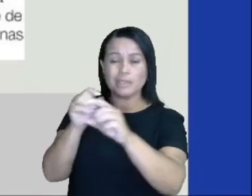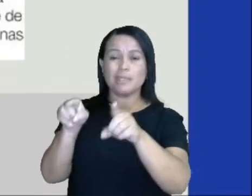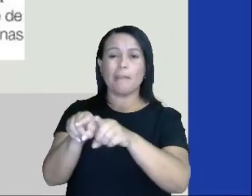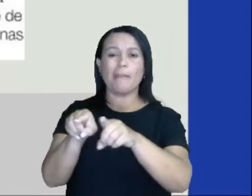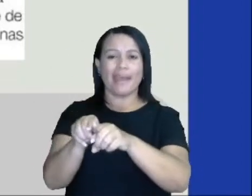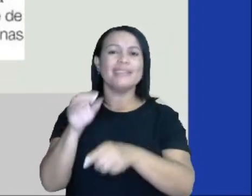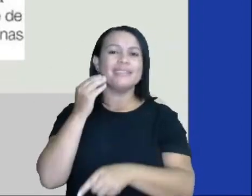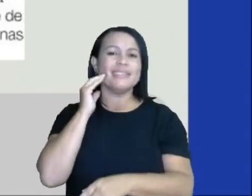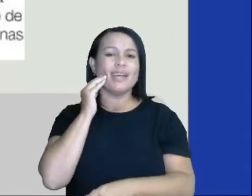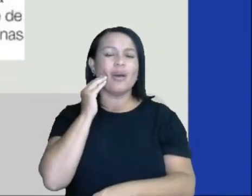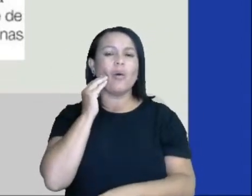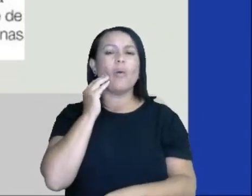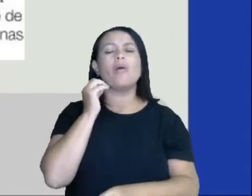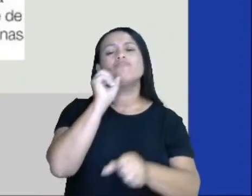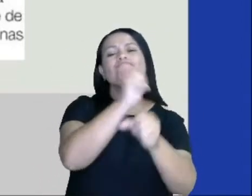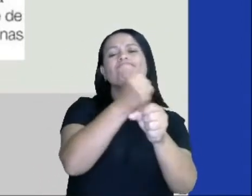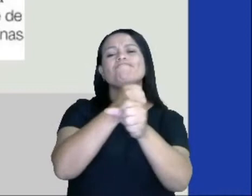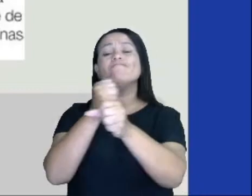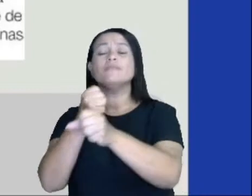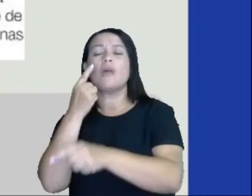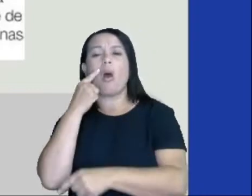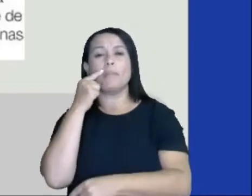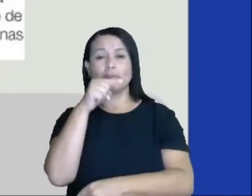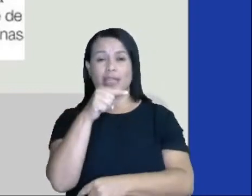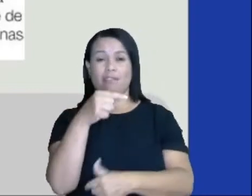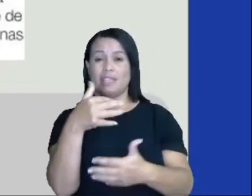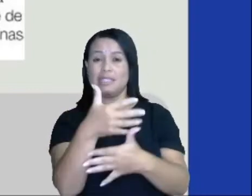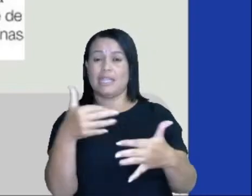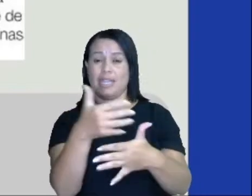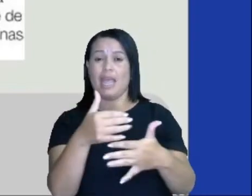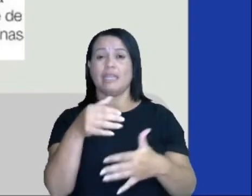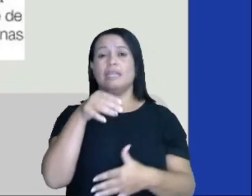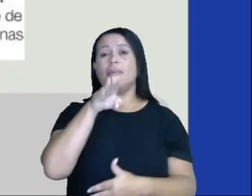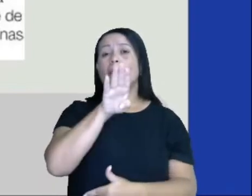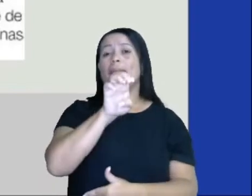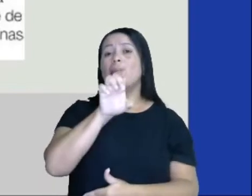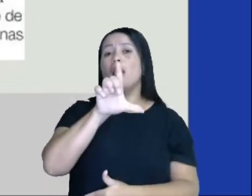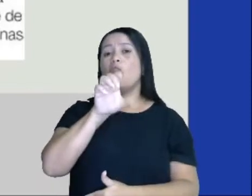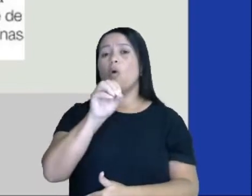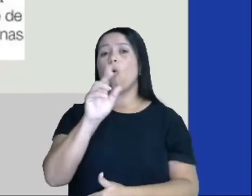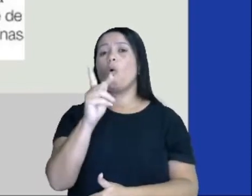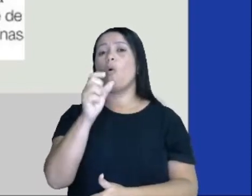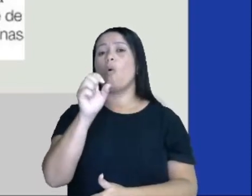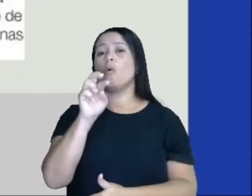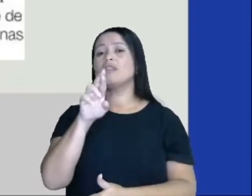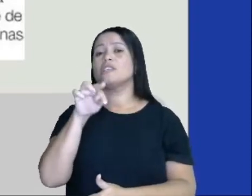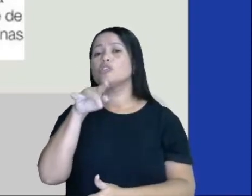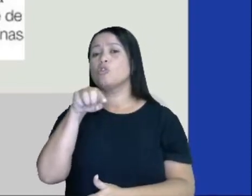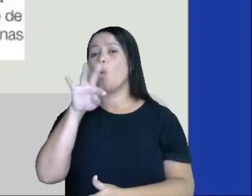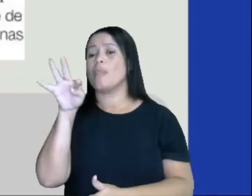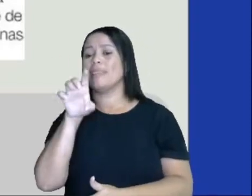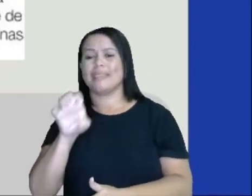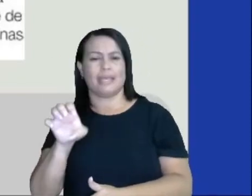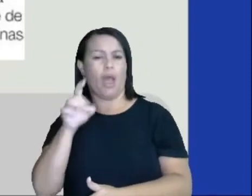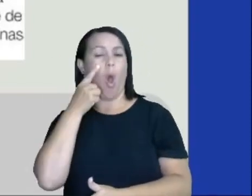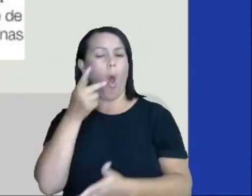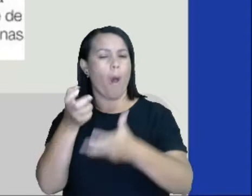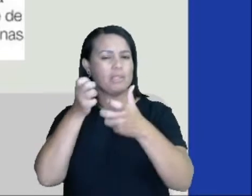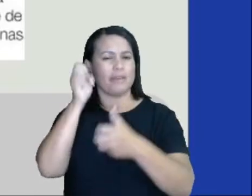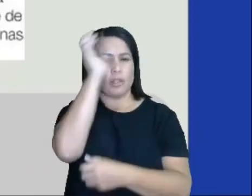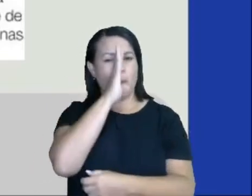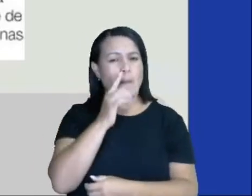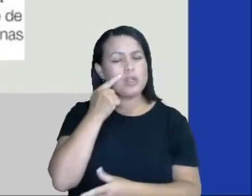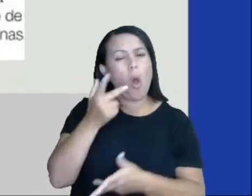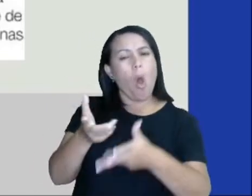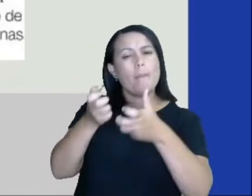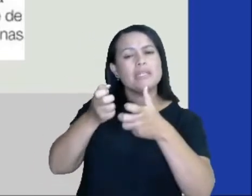pode perceber que essa cidade de Belo Horizonte, que é um exemplo de cidade planejada no Brasil, você percebe aqui que a forma